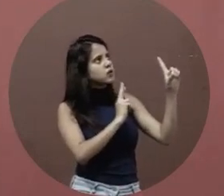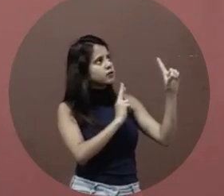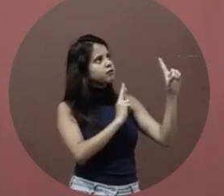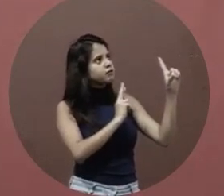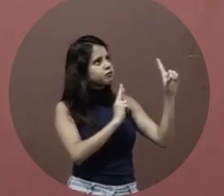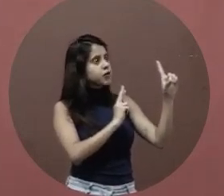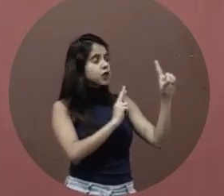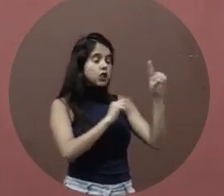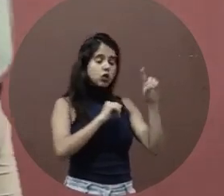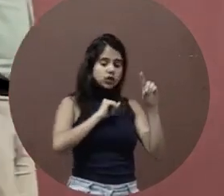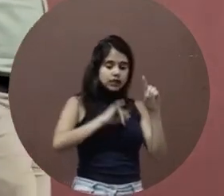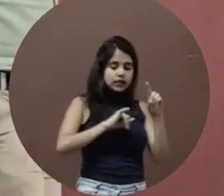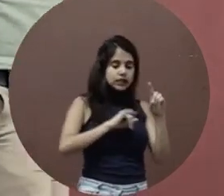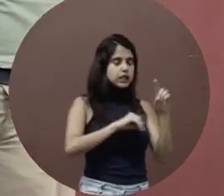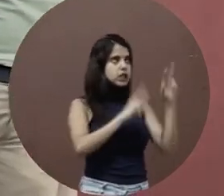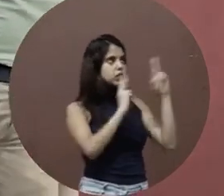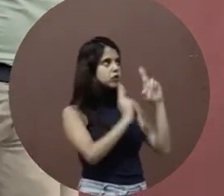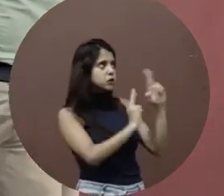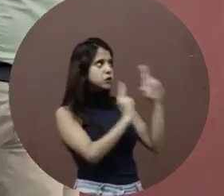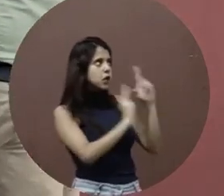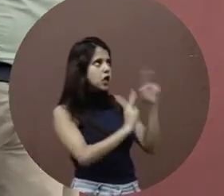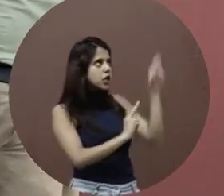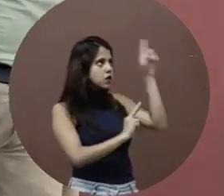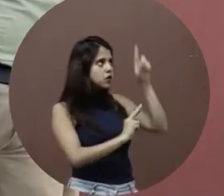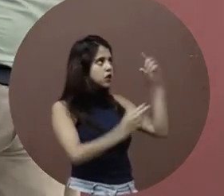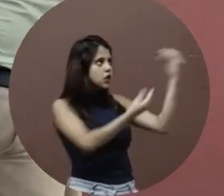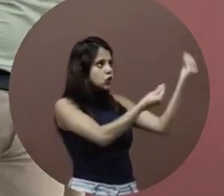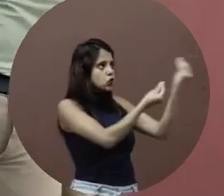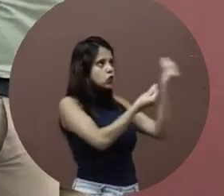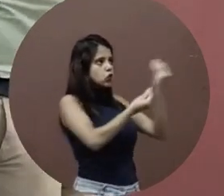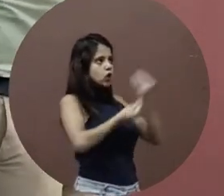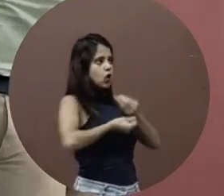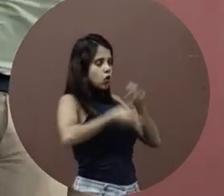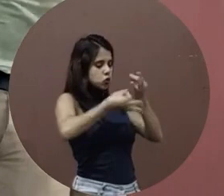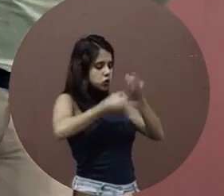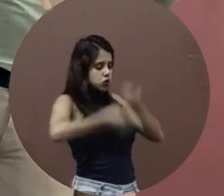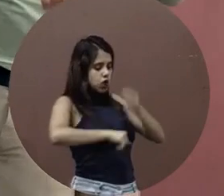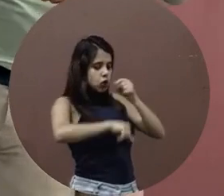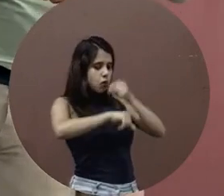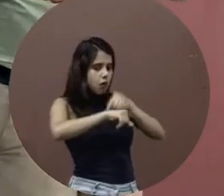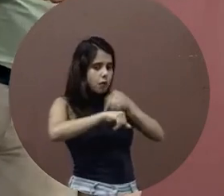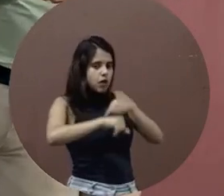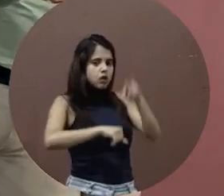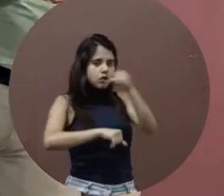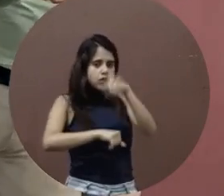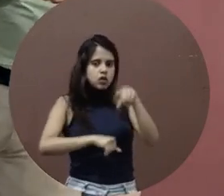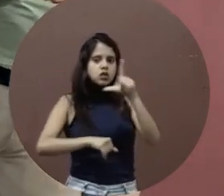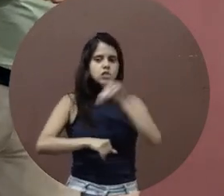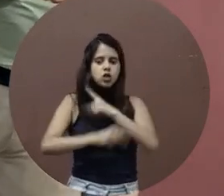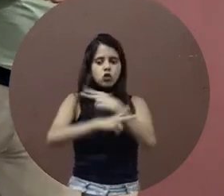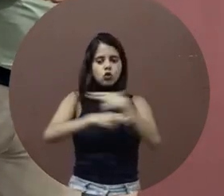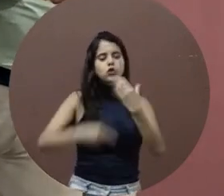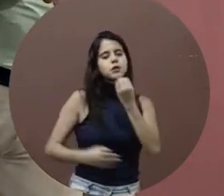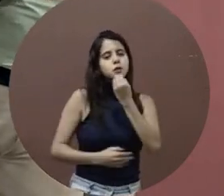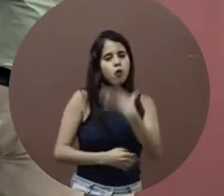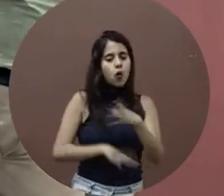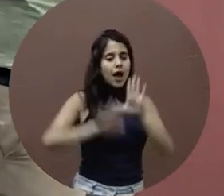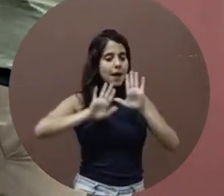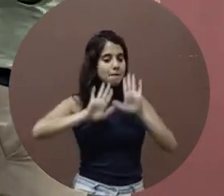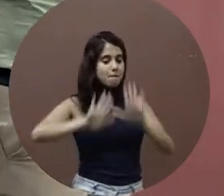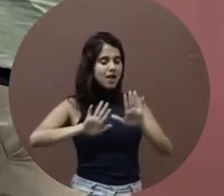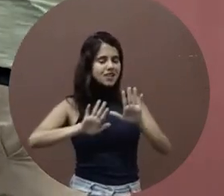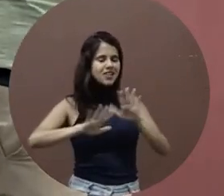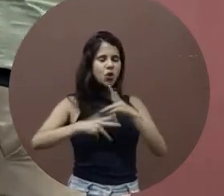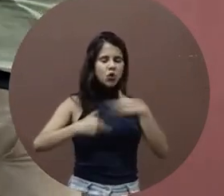ao esperar, Deus deu no tempo certo e do modo certo, eu tenho certeza que são as melhores coisas que você já recebeu. Mas aquilo que você meteu os